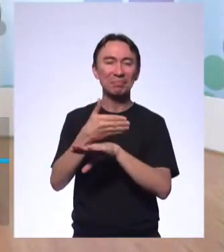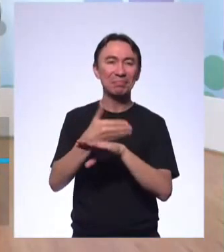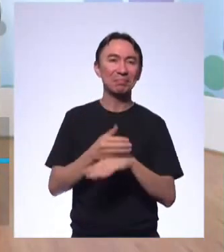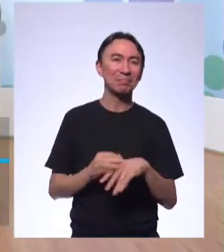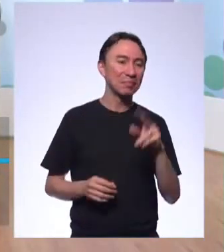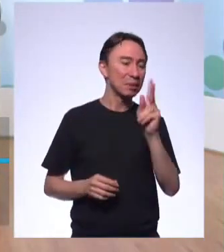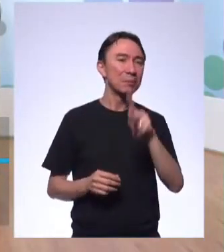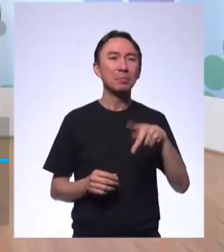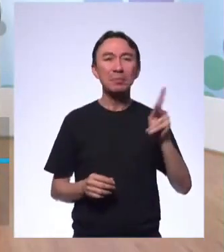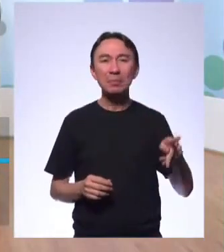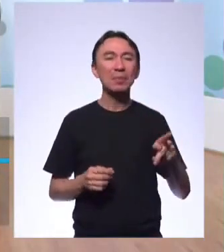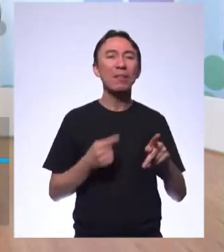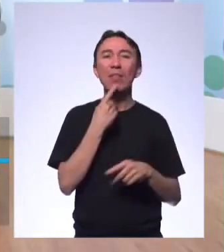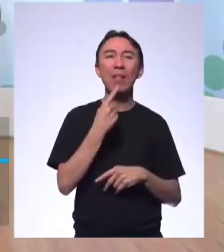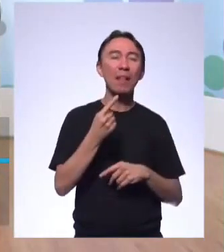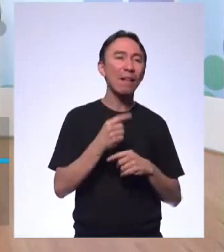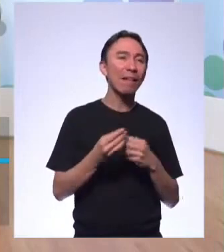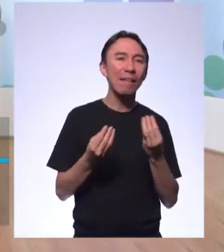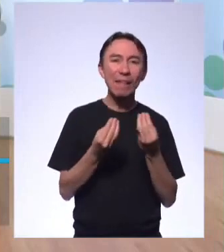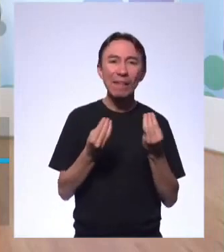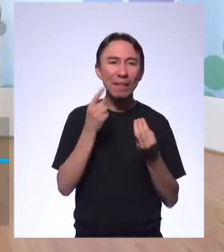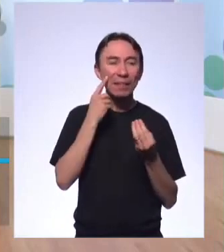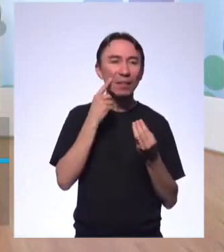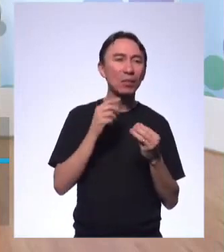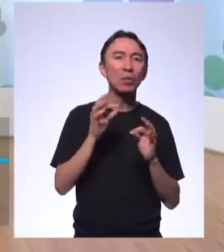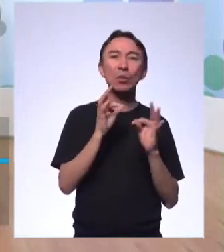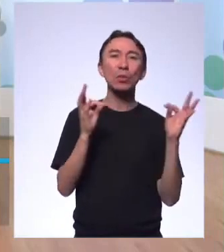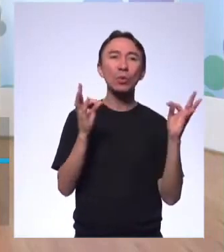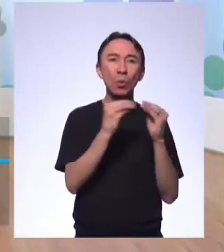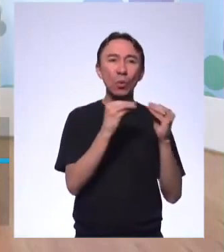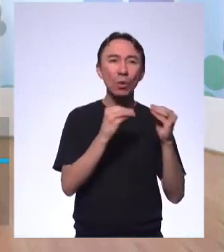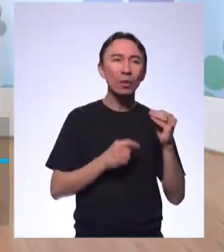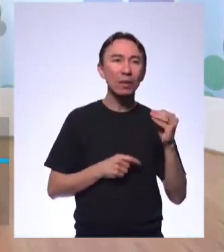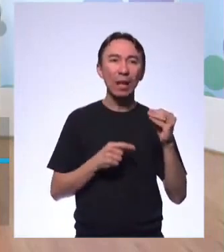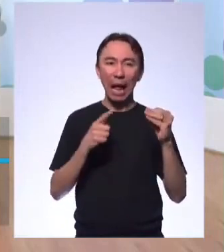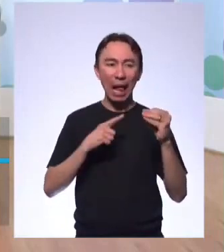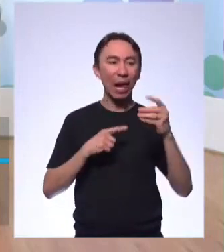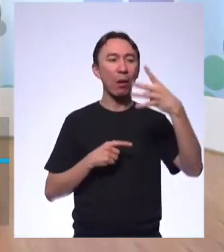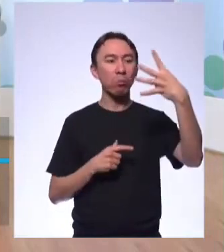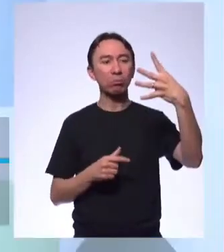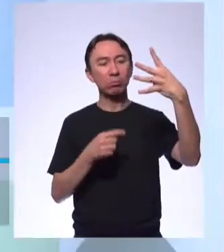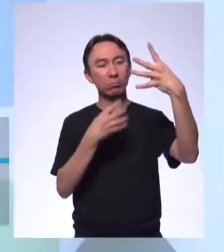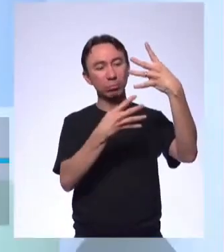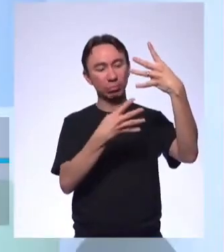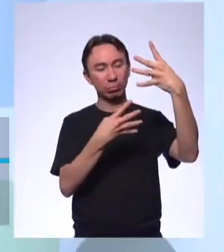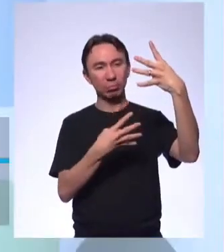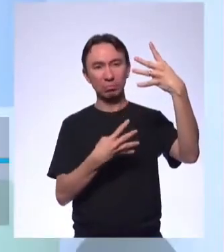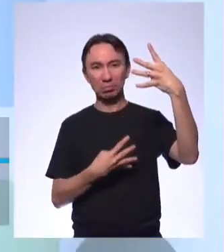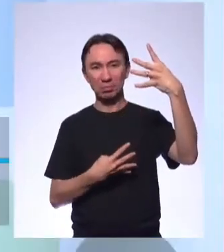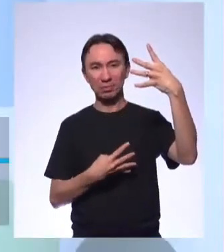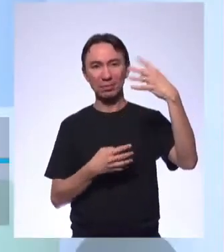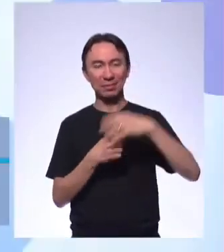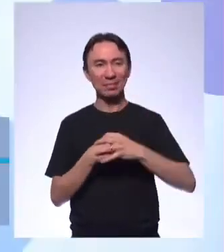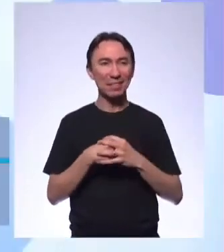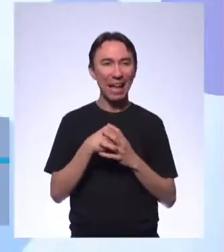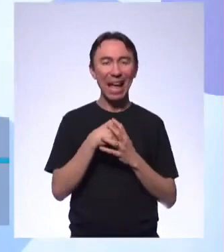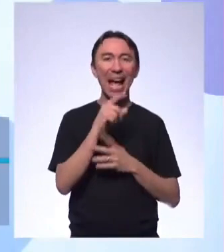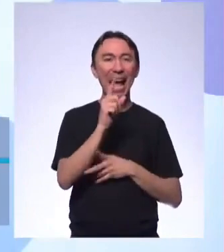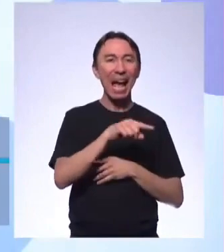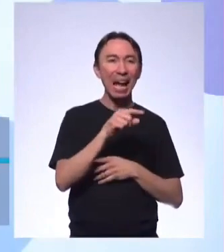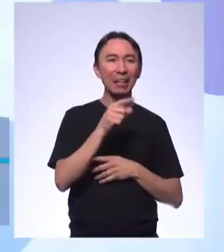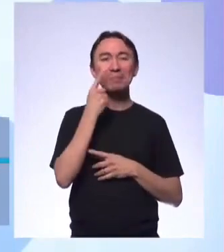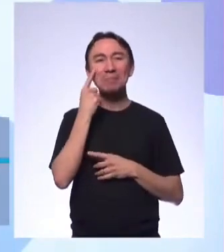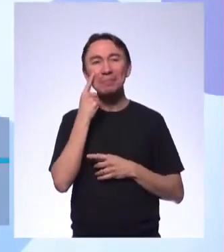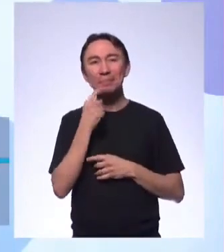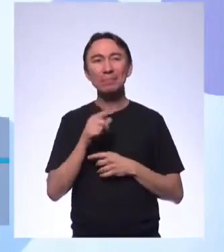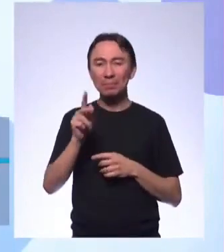forma errada no caderno do aluno. Todas as estrofes são quartetos. Ah, tá diferente. Sério, gente? Nossa, foi a professor